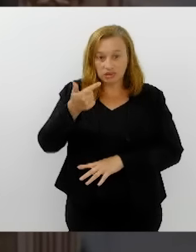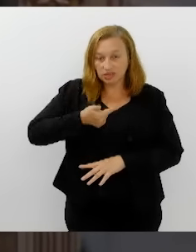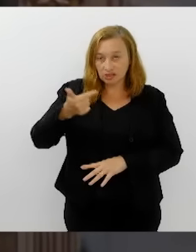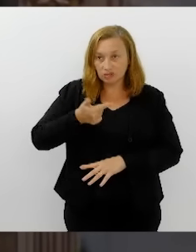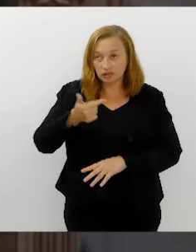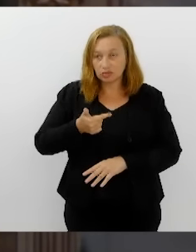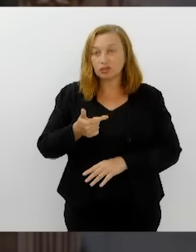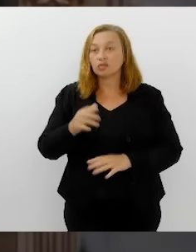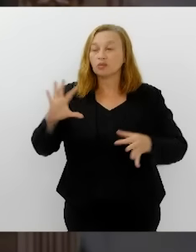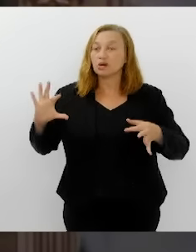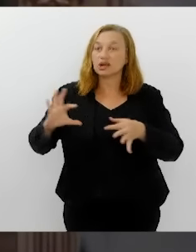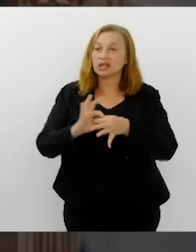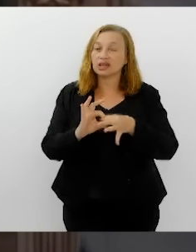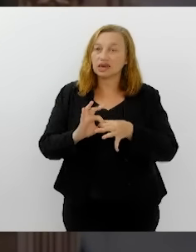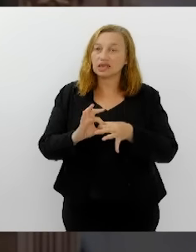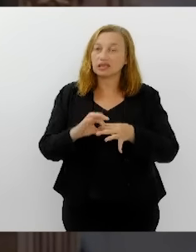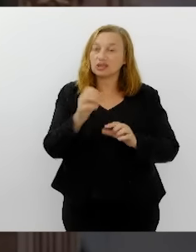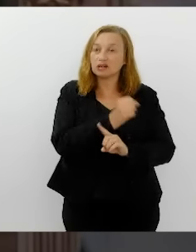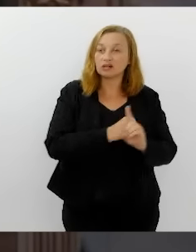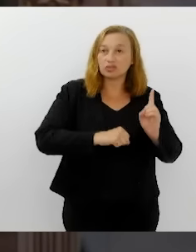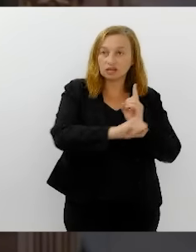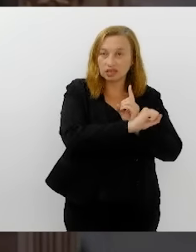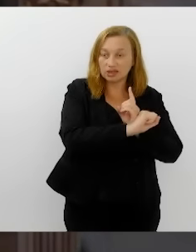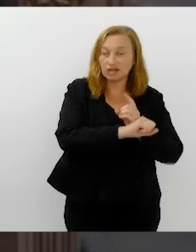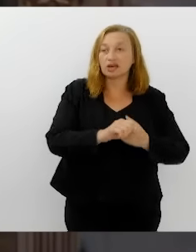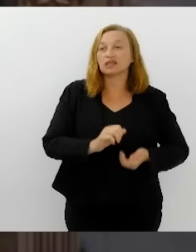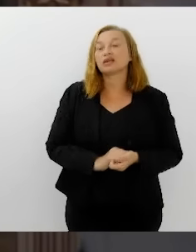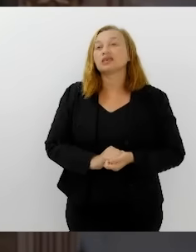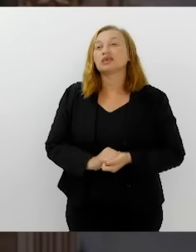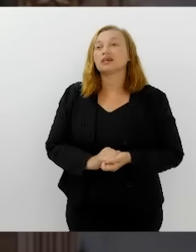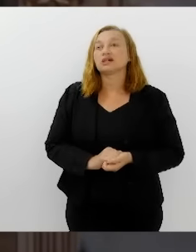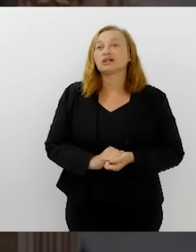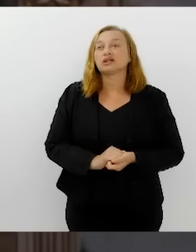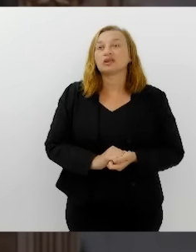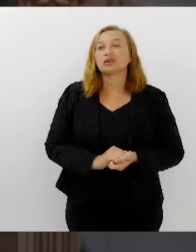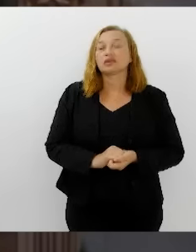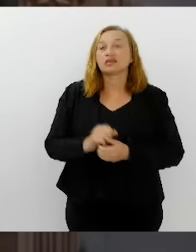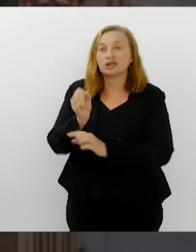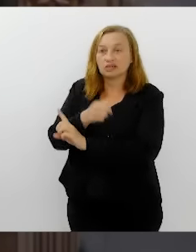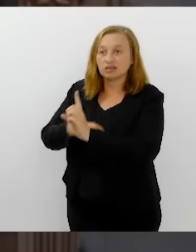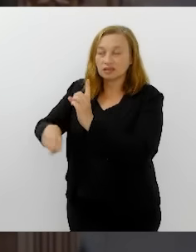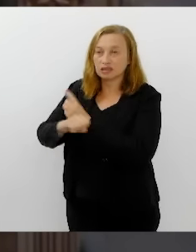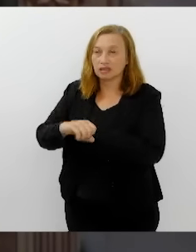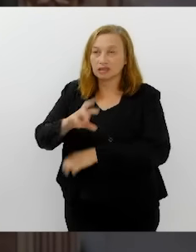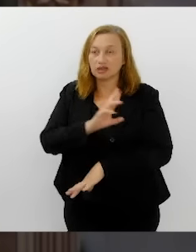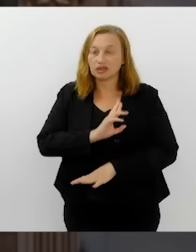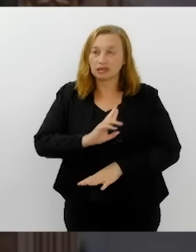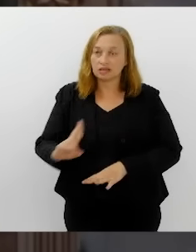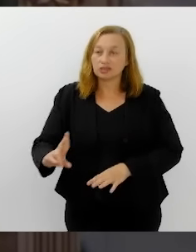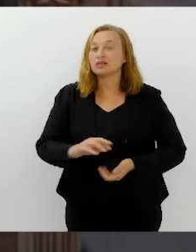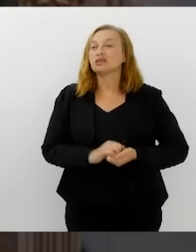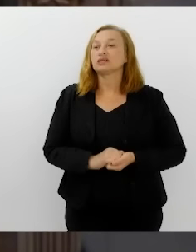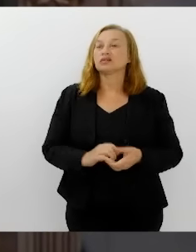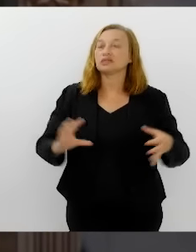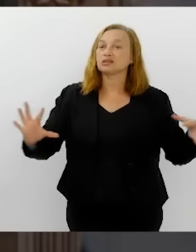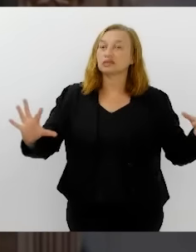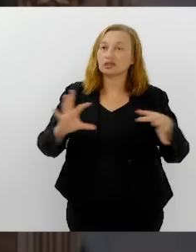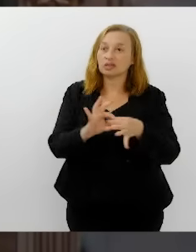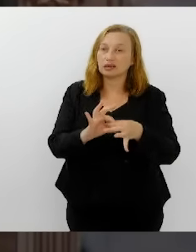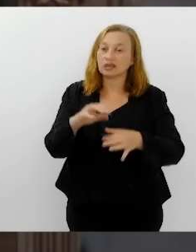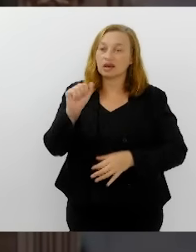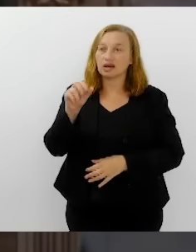de ligação entre a sociedade civil e a sociedade religiosa. Este elo de ligação faz com que os Arautos do